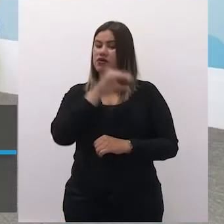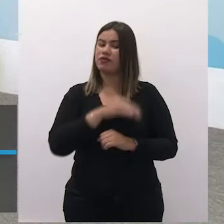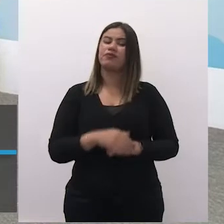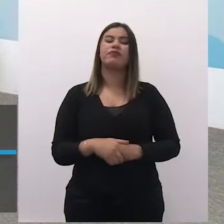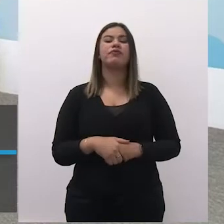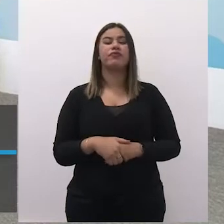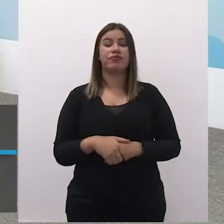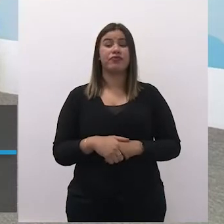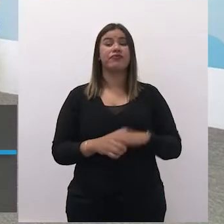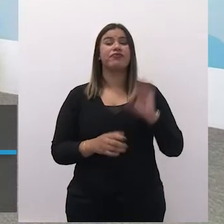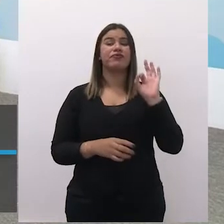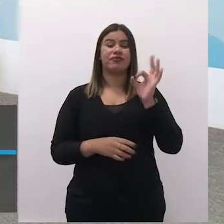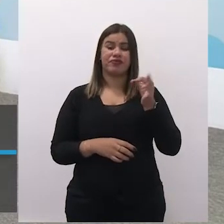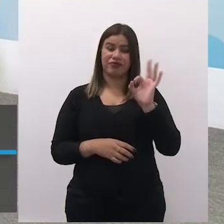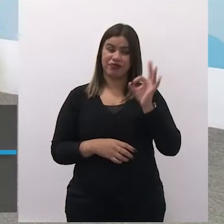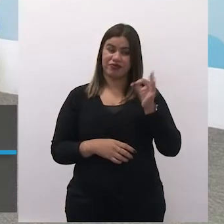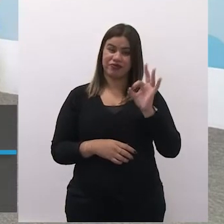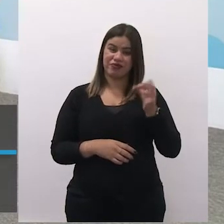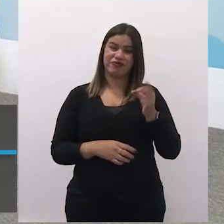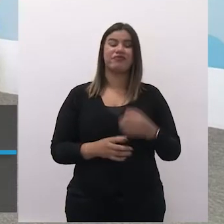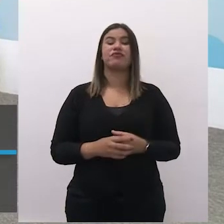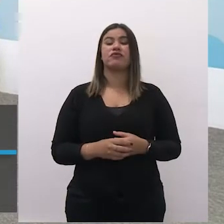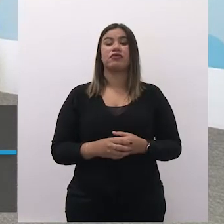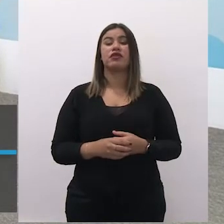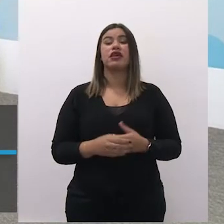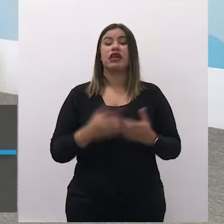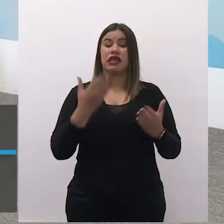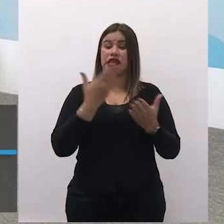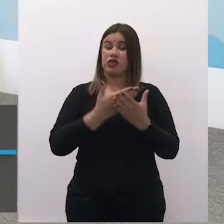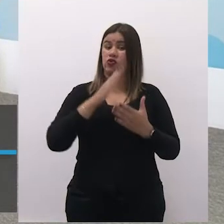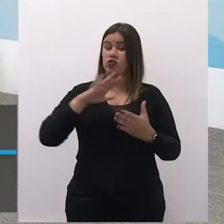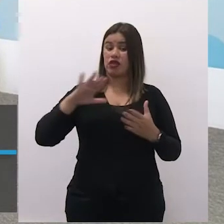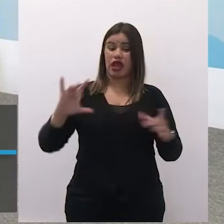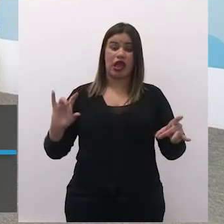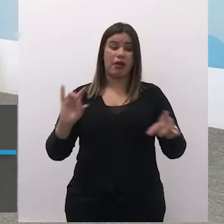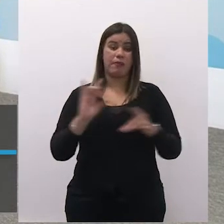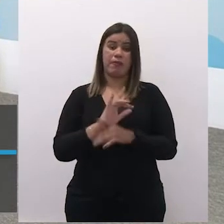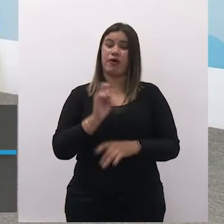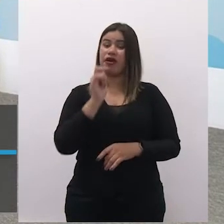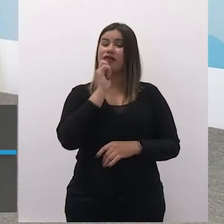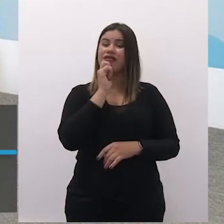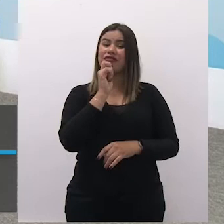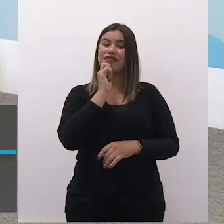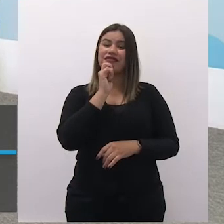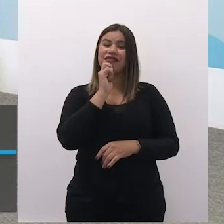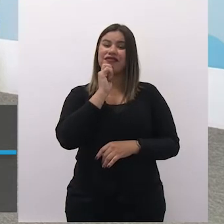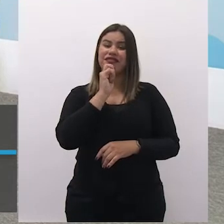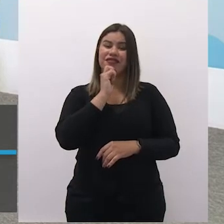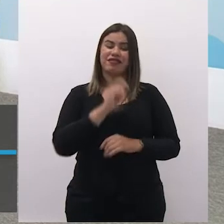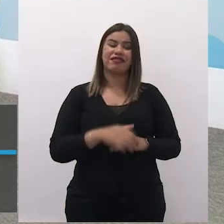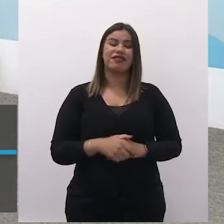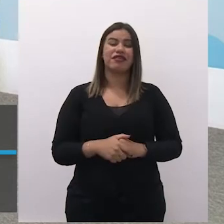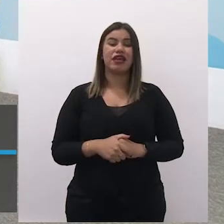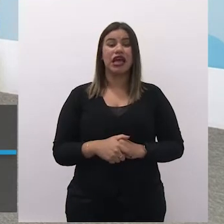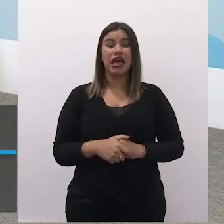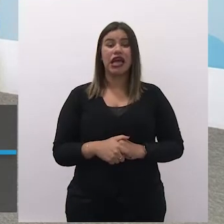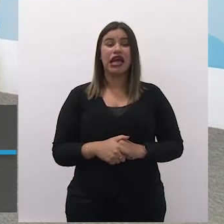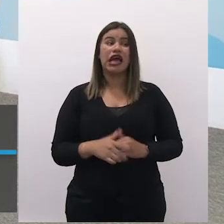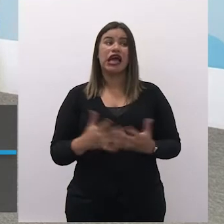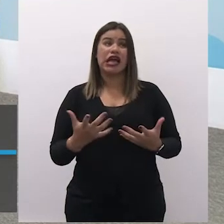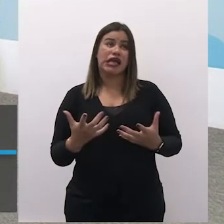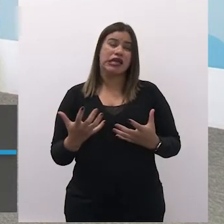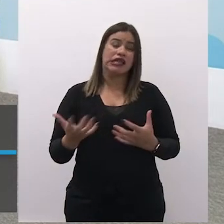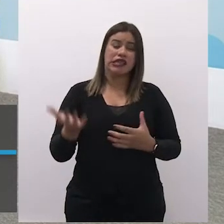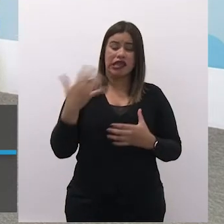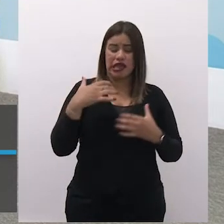é que os estudantes não chegarão prontos para nós. Verdade. Sinto lhe dizer, não chegarão. Verdade. Chegarão com dilemas,